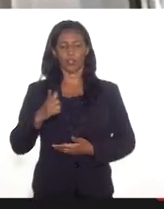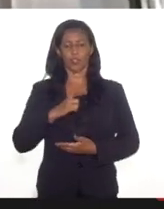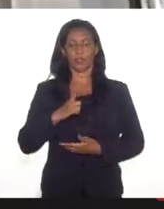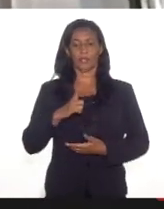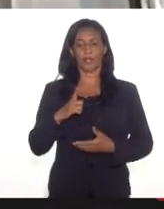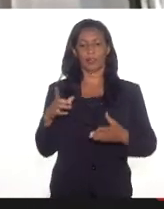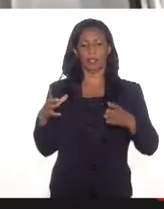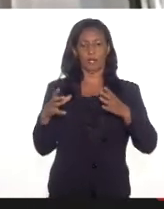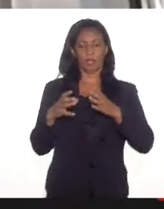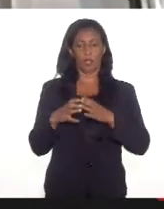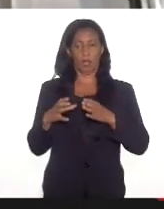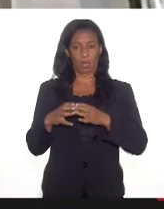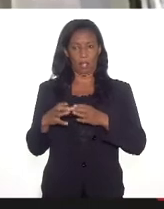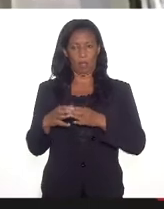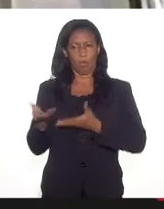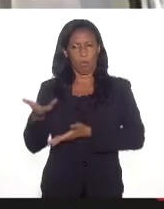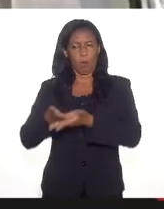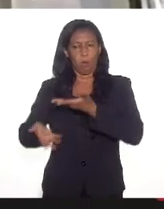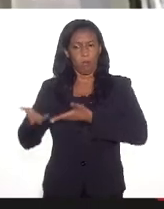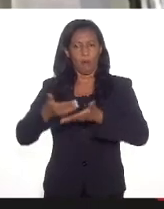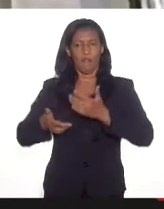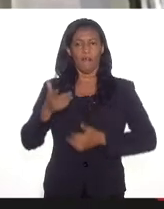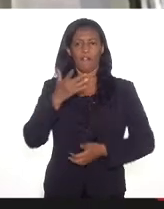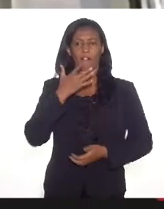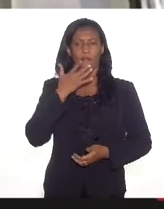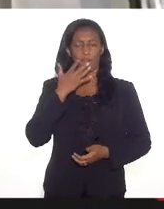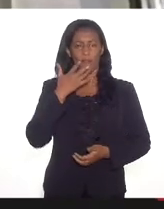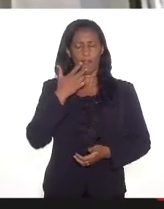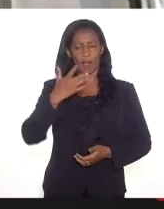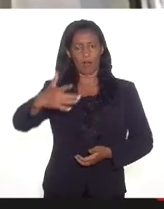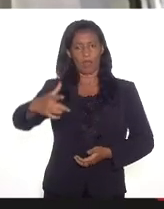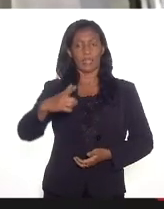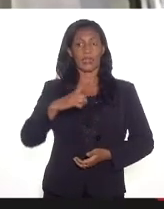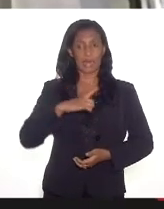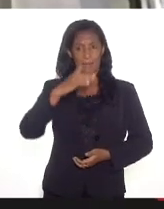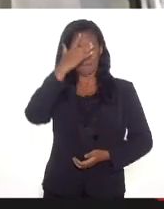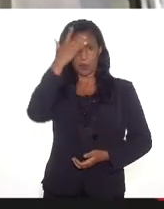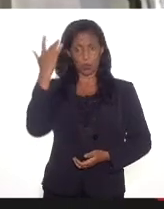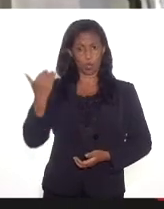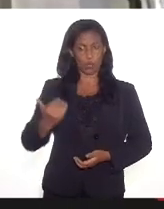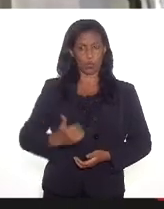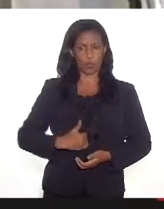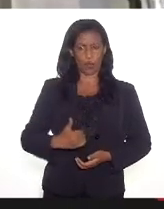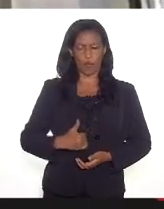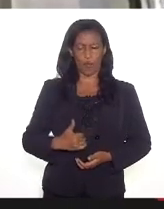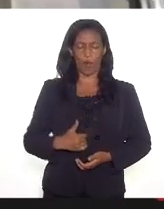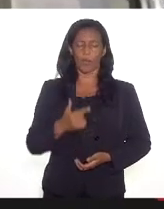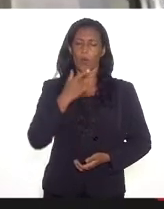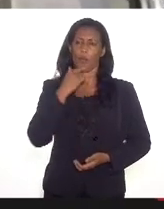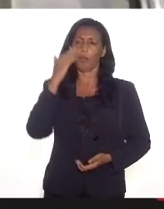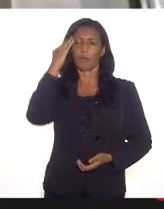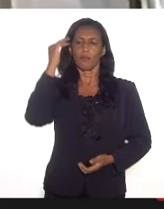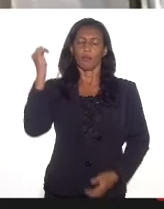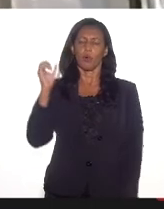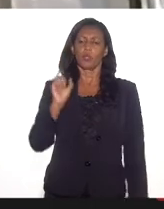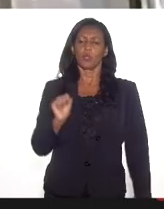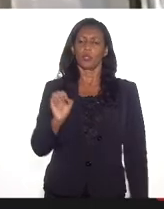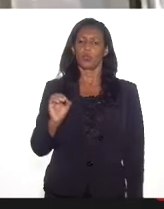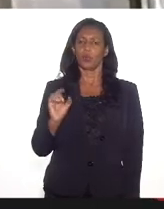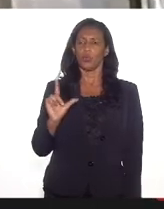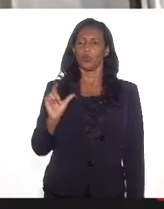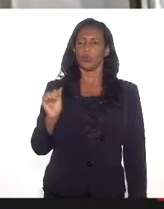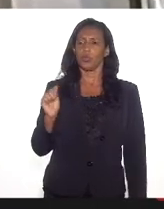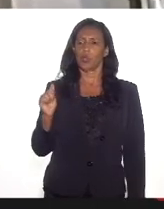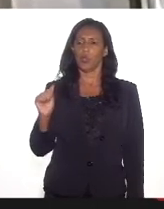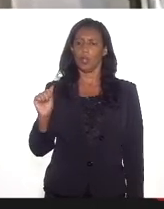tem gente com fome inspirada no nosso poeta amor Solano Trindade e a partir daí